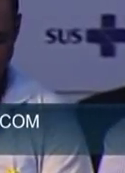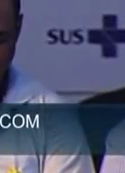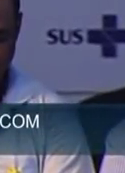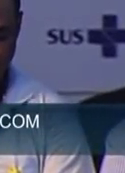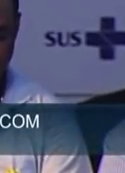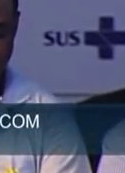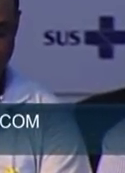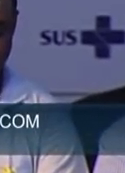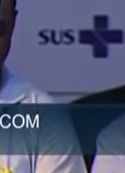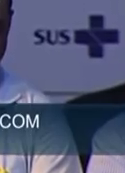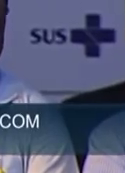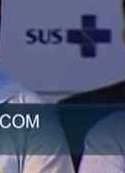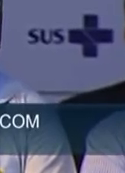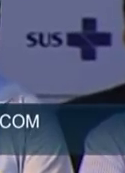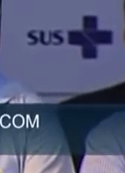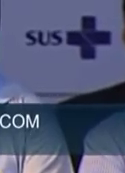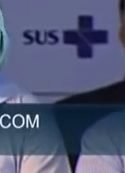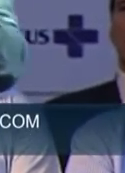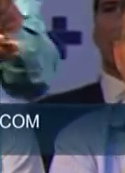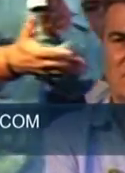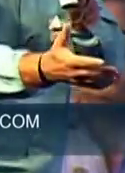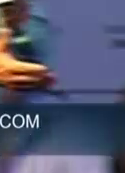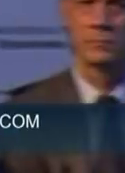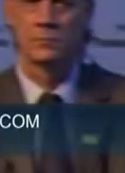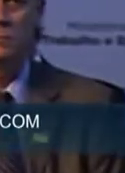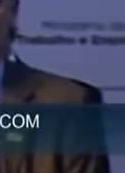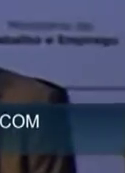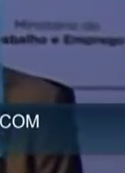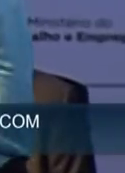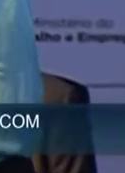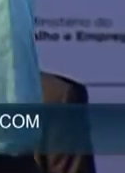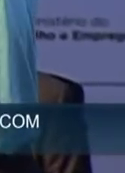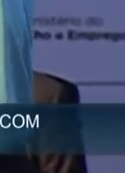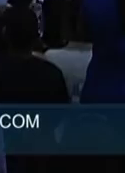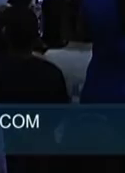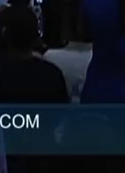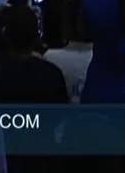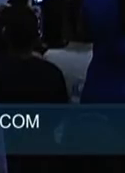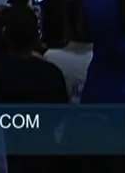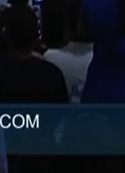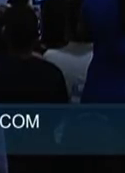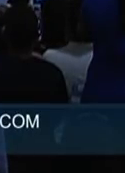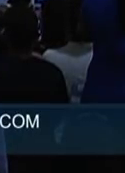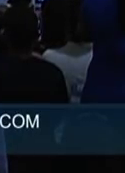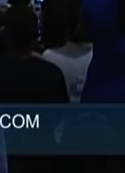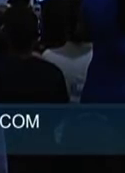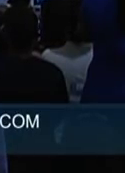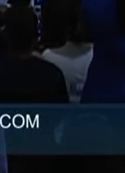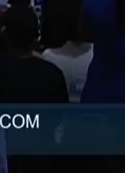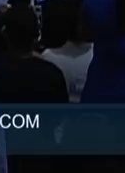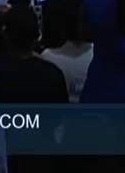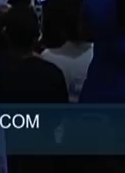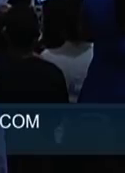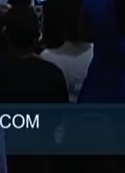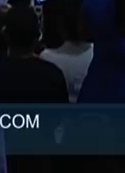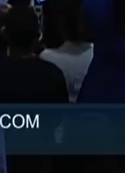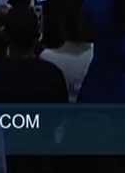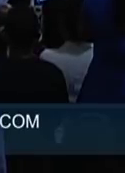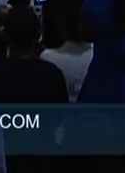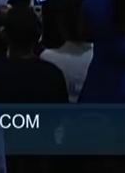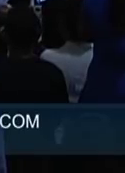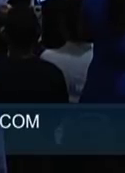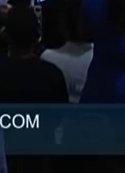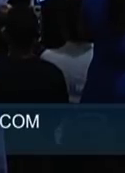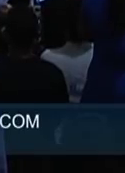Tudo passa. O presente momento é efêmero. O passado já não existe